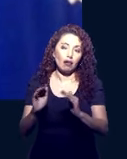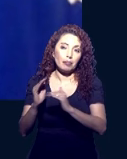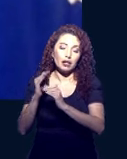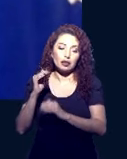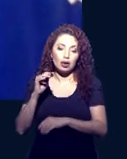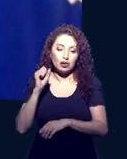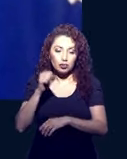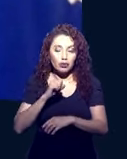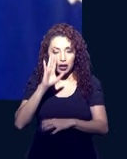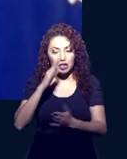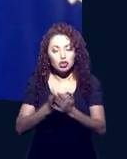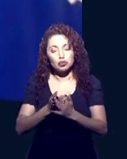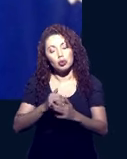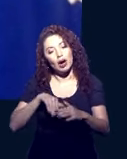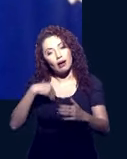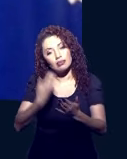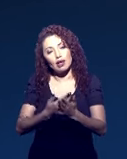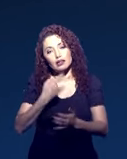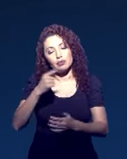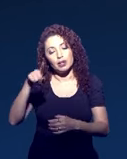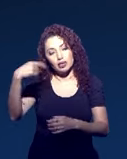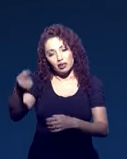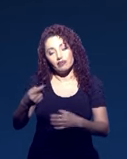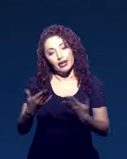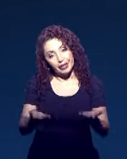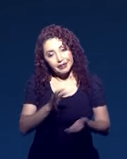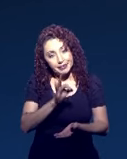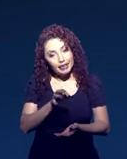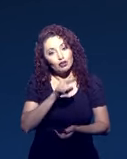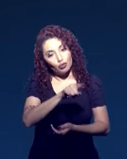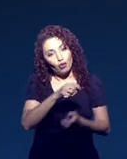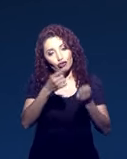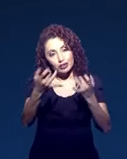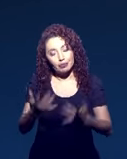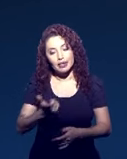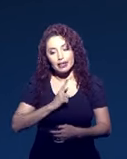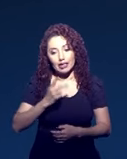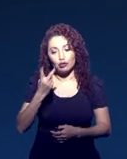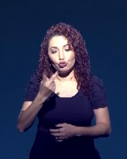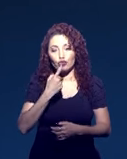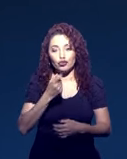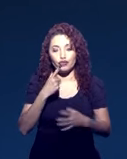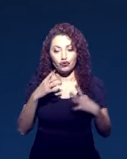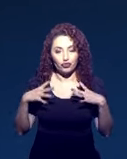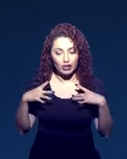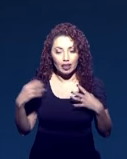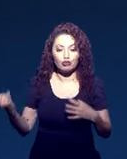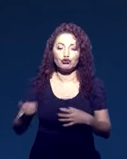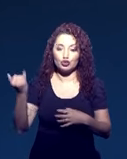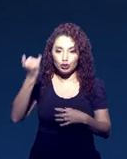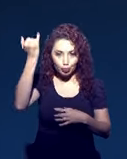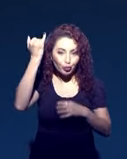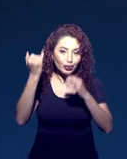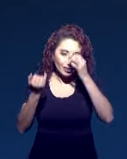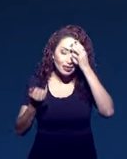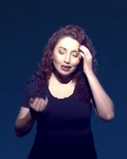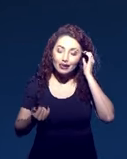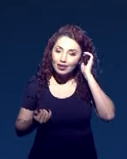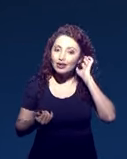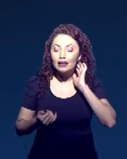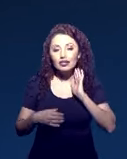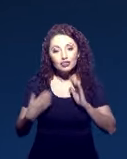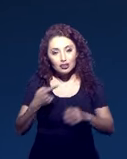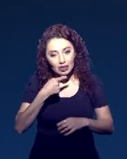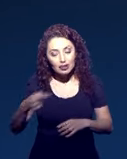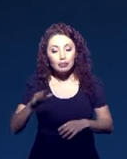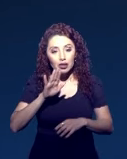até a próxima semana e de fato como você disse Novembro ao mês de dois feriados importantes que recaíram justamente no meio da semana mas nós não